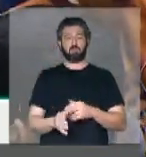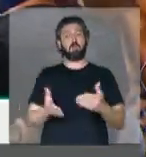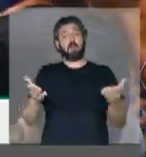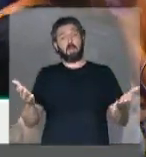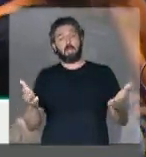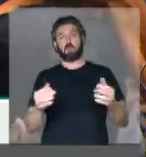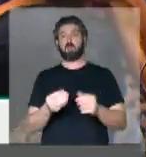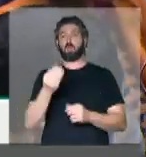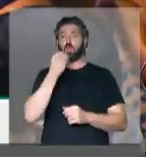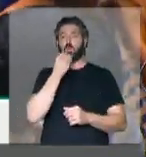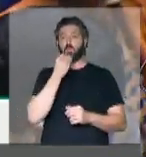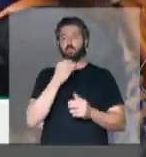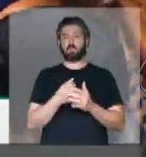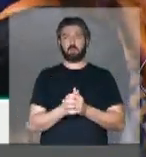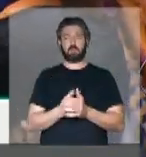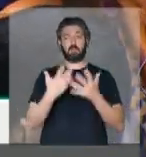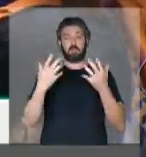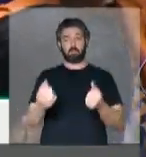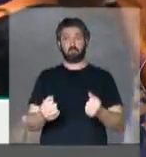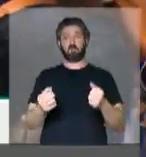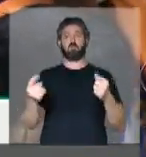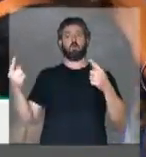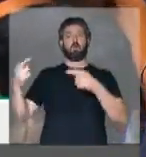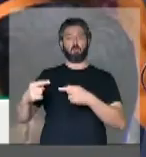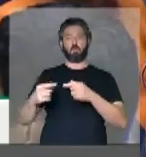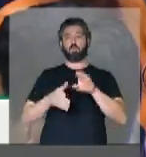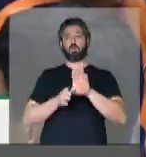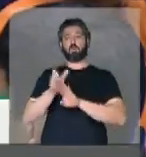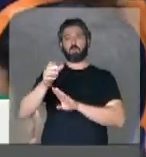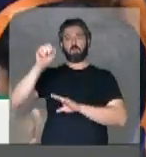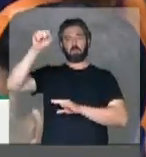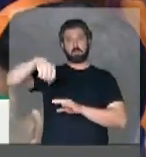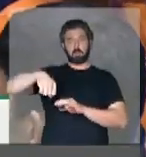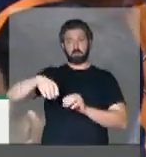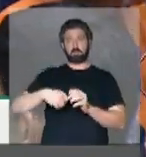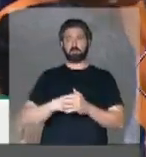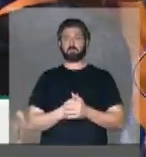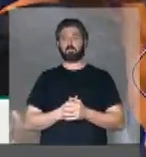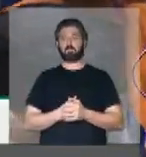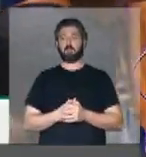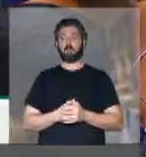oportunidade de fazer isso por isso a oposição orienta o voto sim presidente